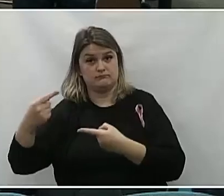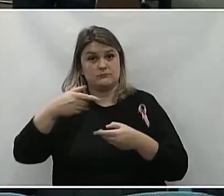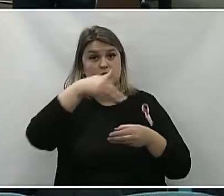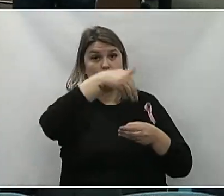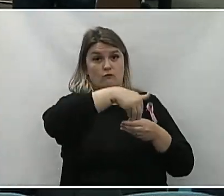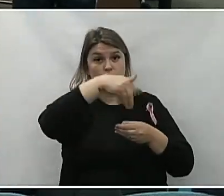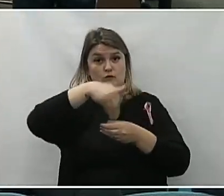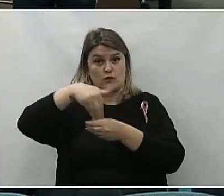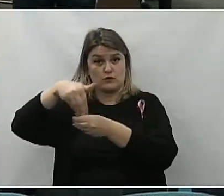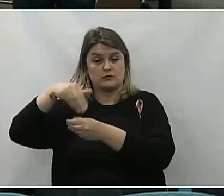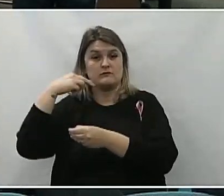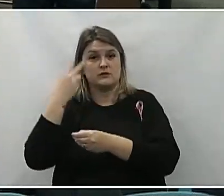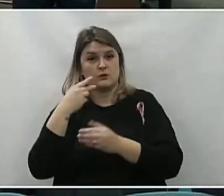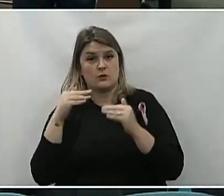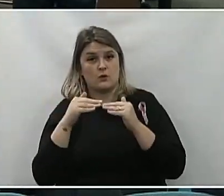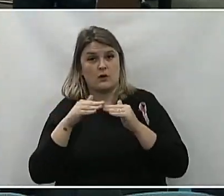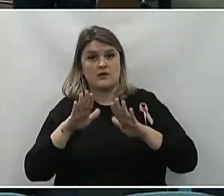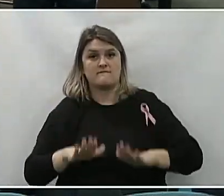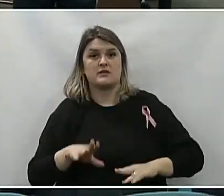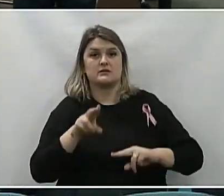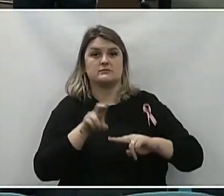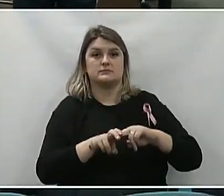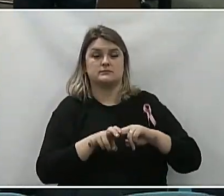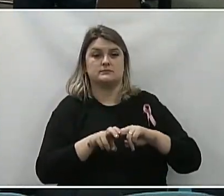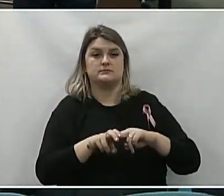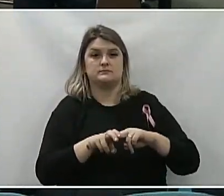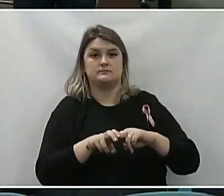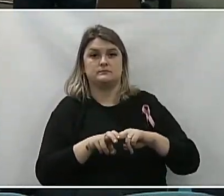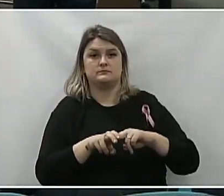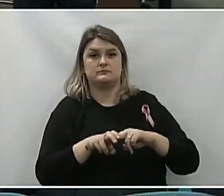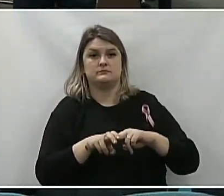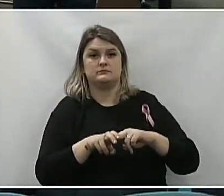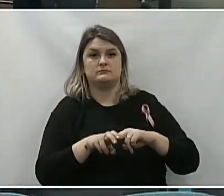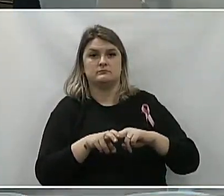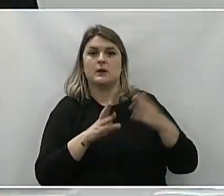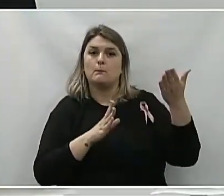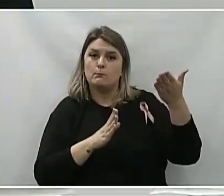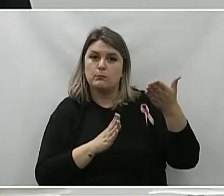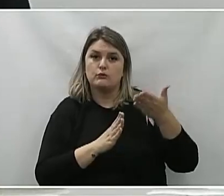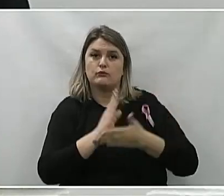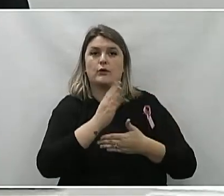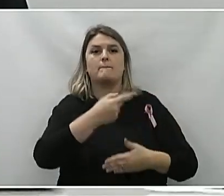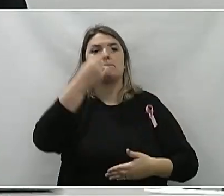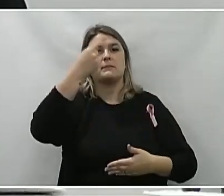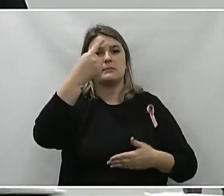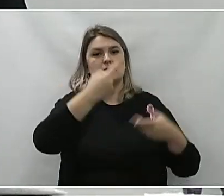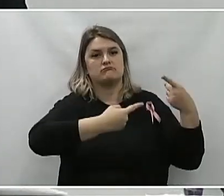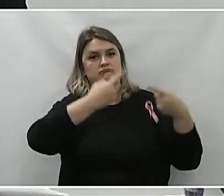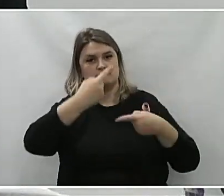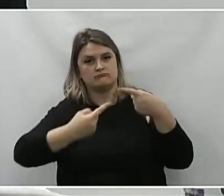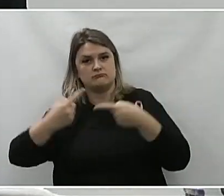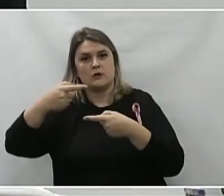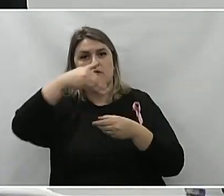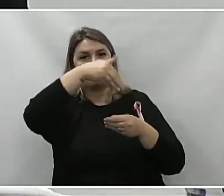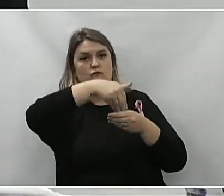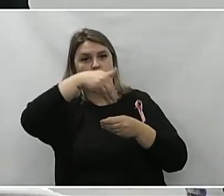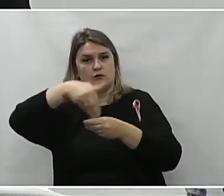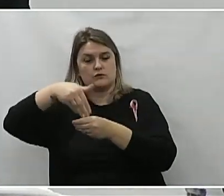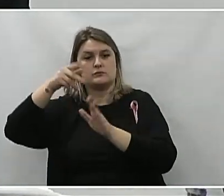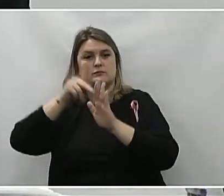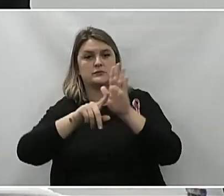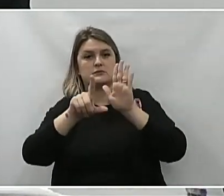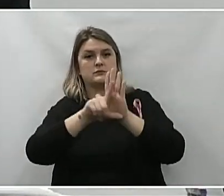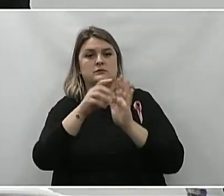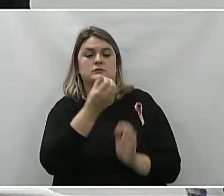e votação senhores vereadores que aprovam permaneçam Como estão aprovado em primeira discussão e votação projeto